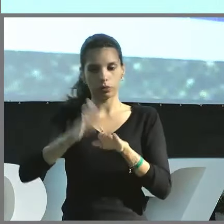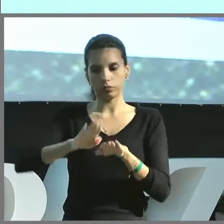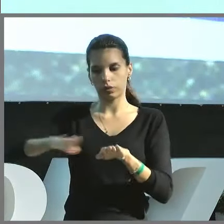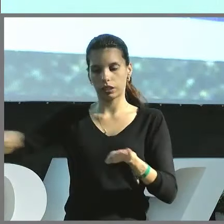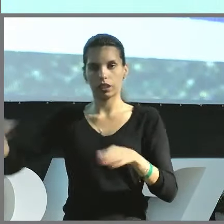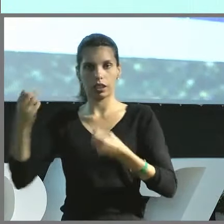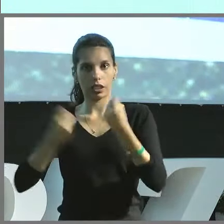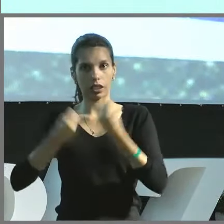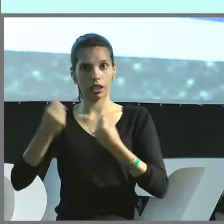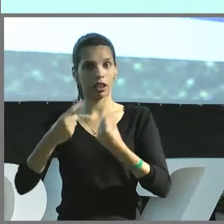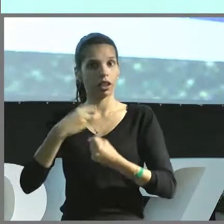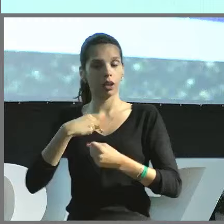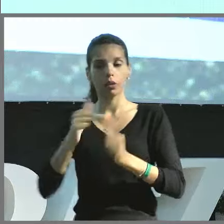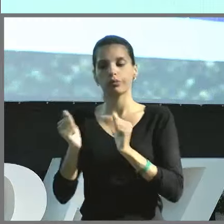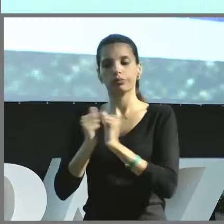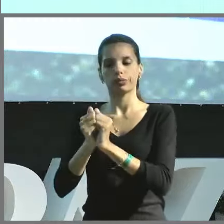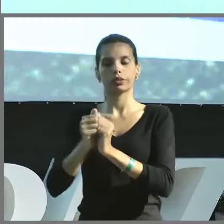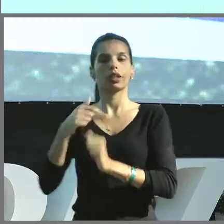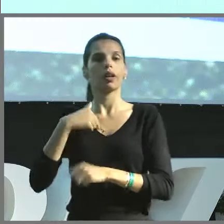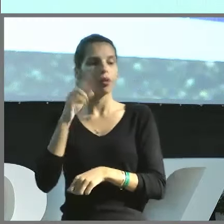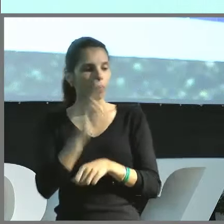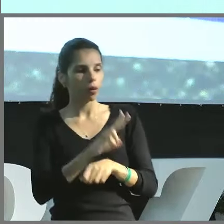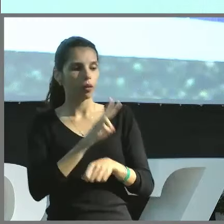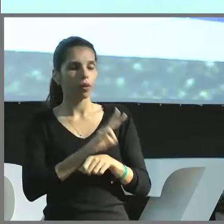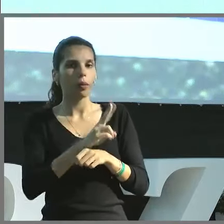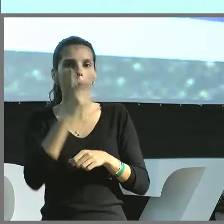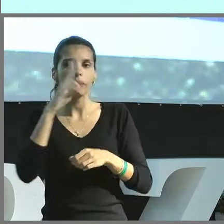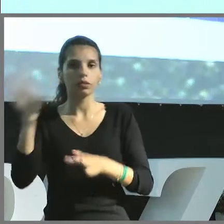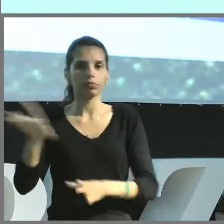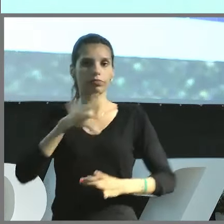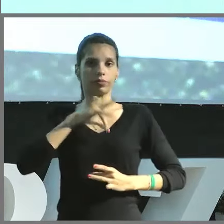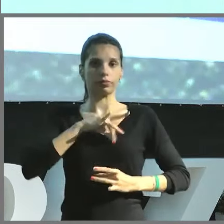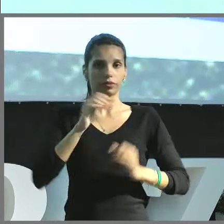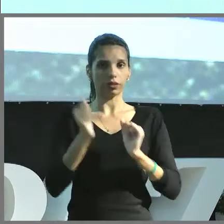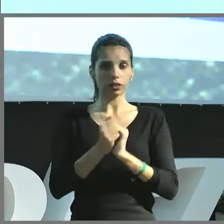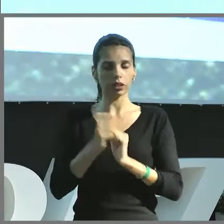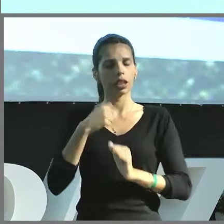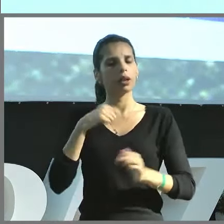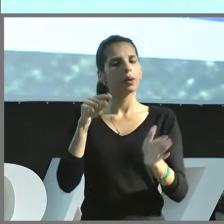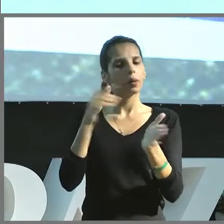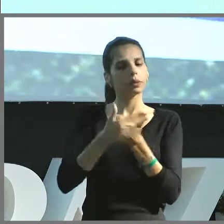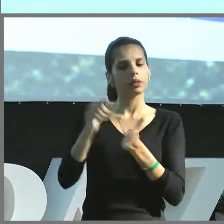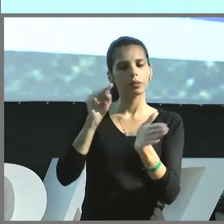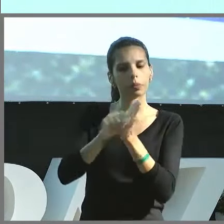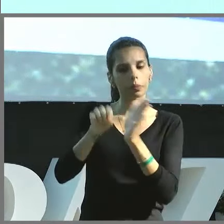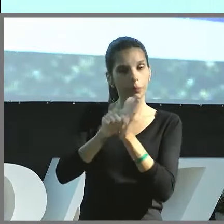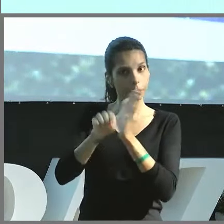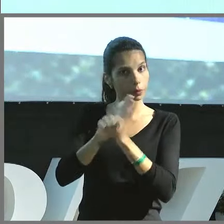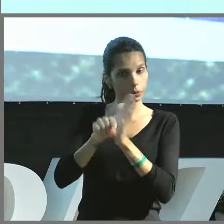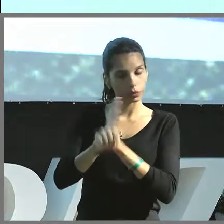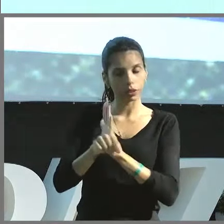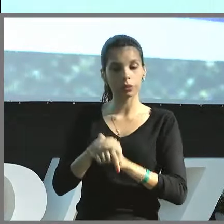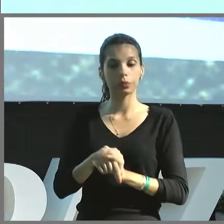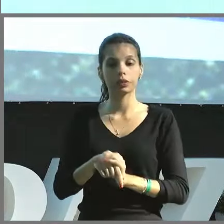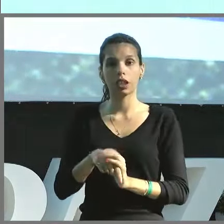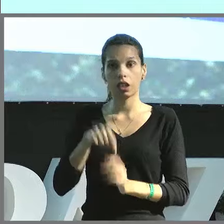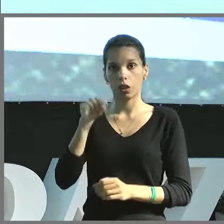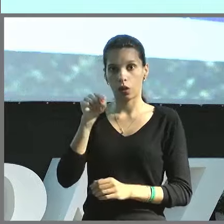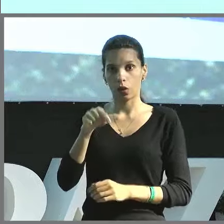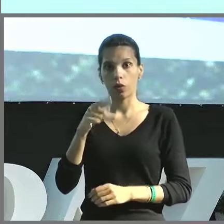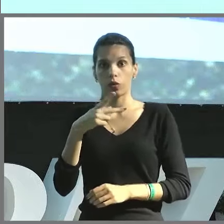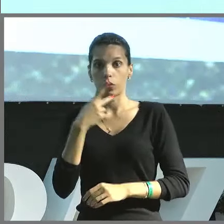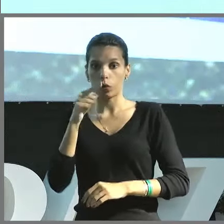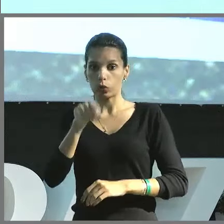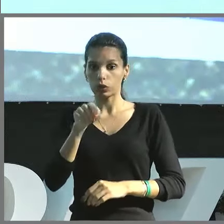e ele disse: eu estou lá com ele, e eu uso. E eu comecei a fazer algumas perguntas: mas tu usa só? Eu digo: uso porque esse é